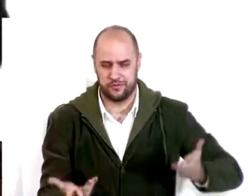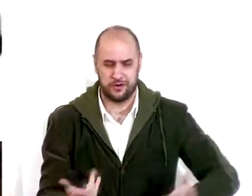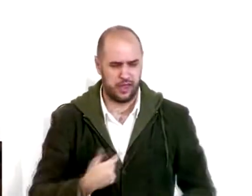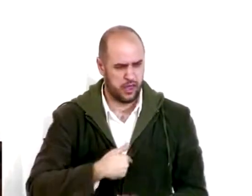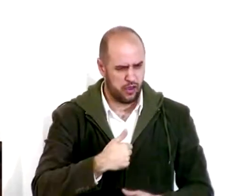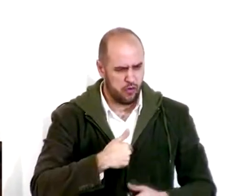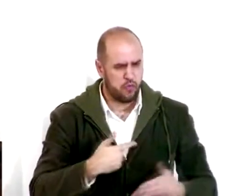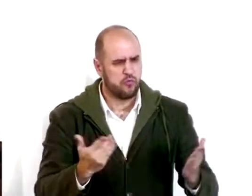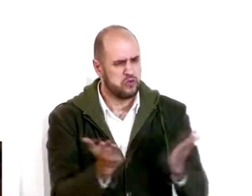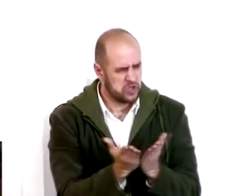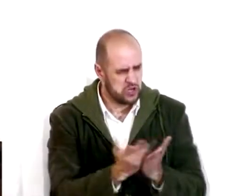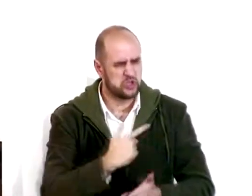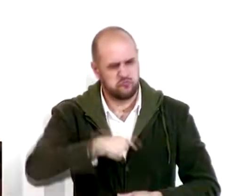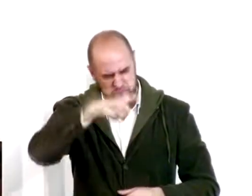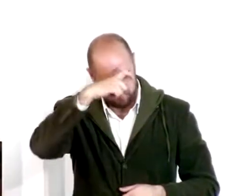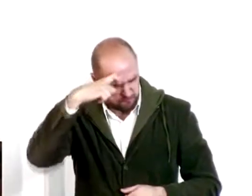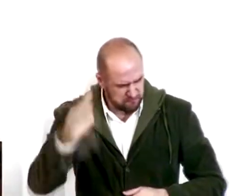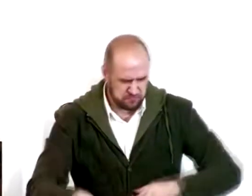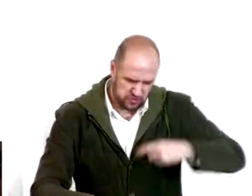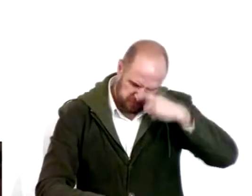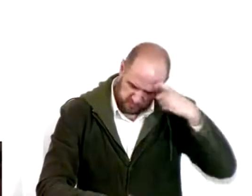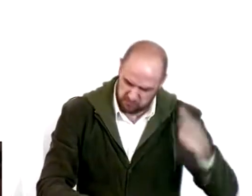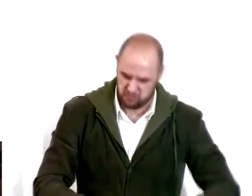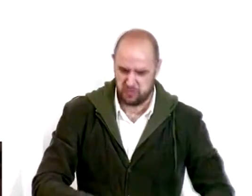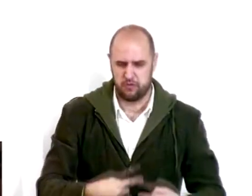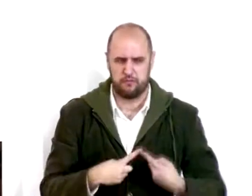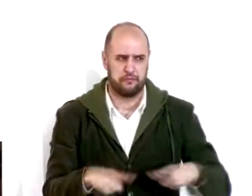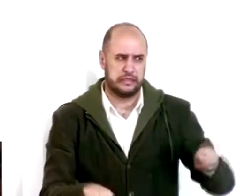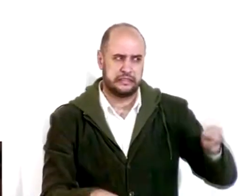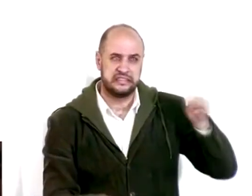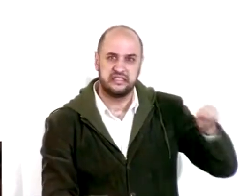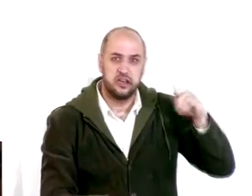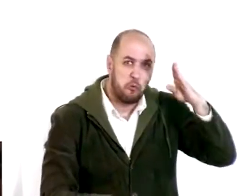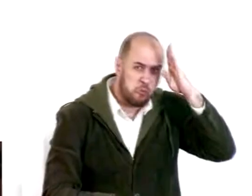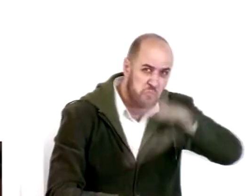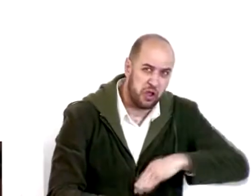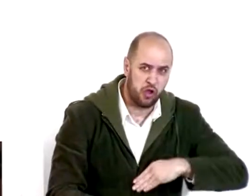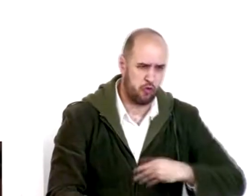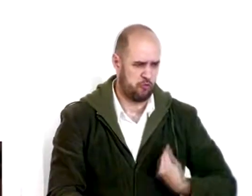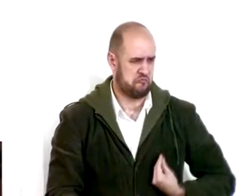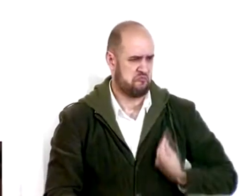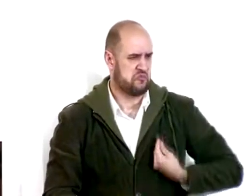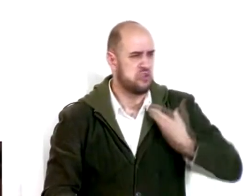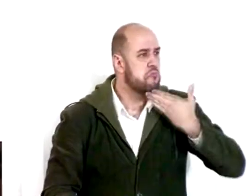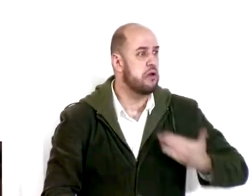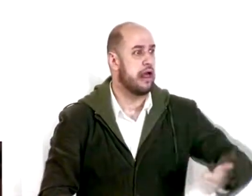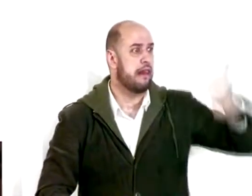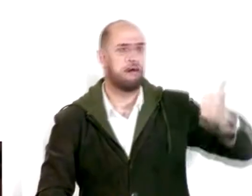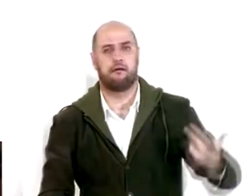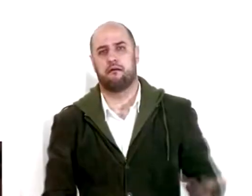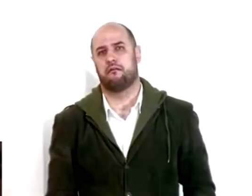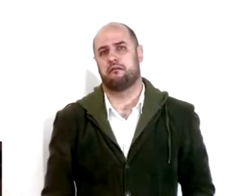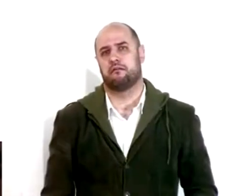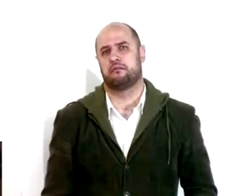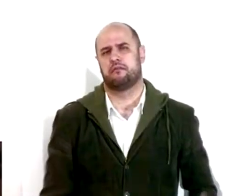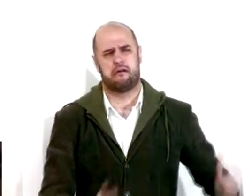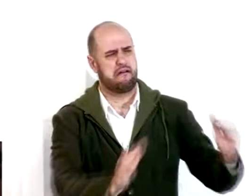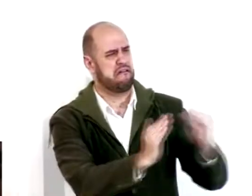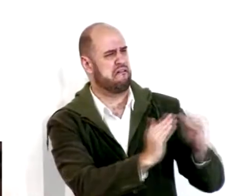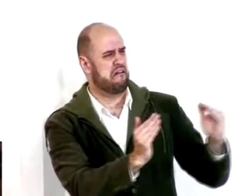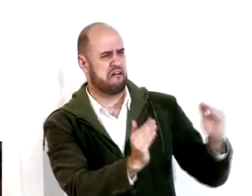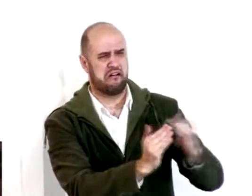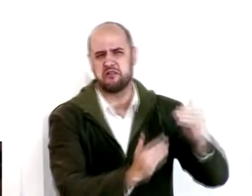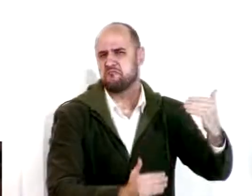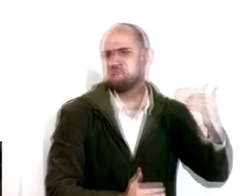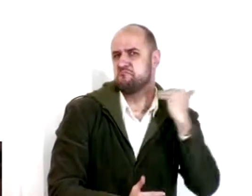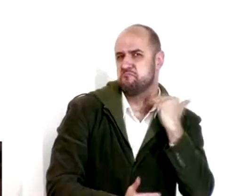dou duro, eu faço tudo direitinho, mas é o ímpio que prospera a cada dia. A sua casa e a sua conta